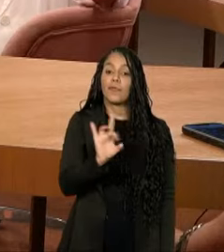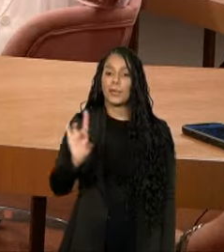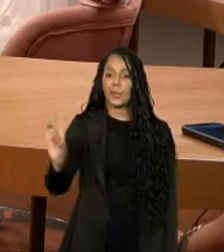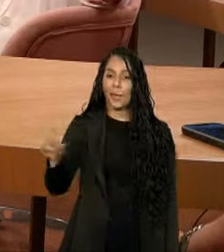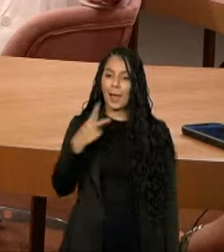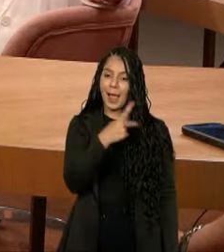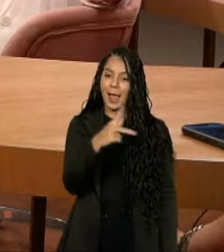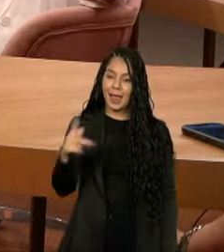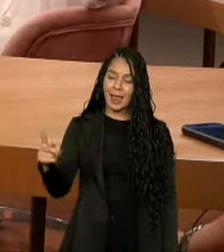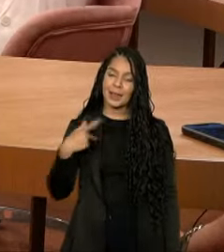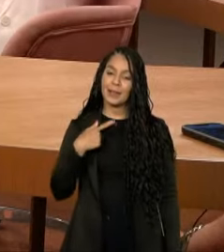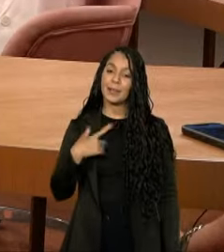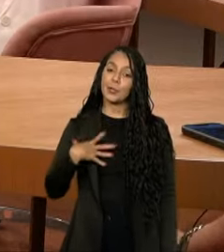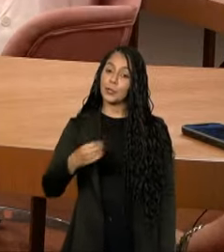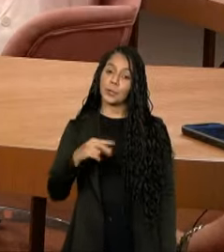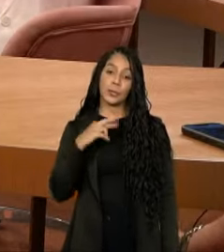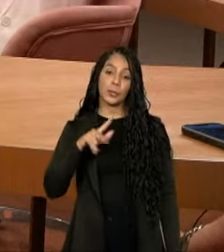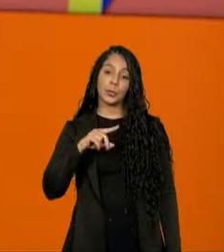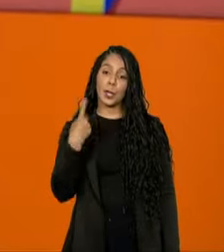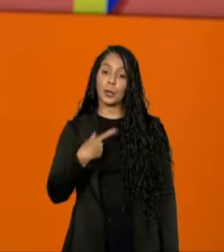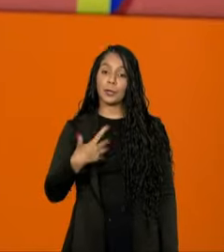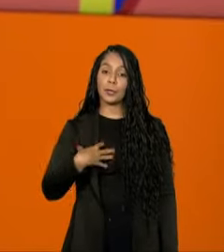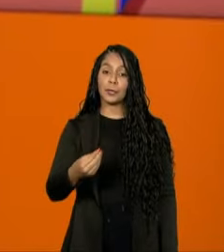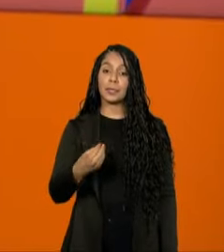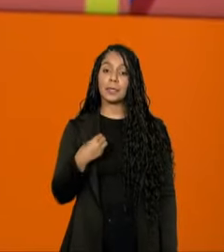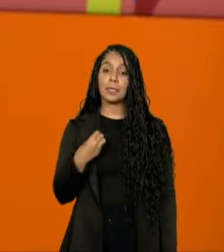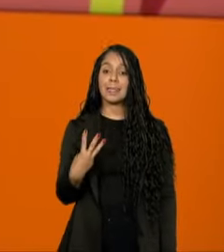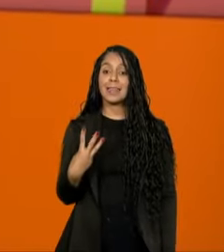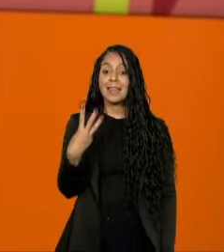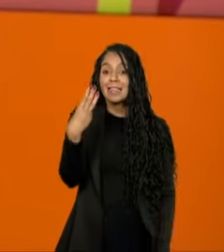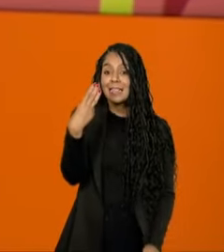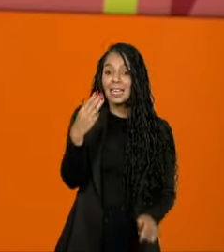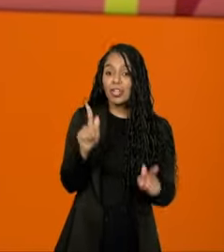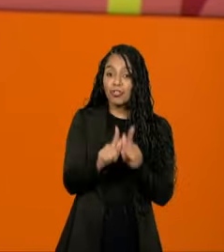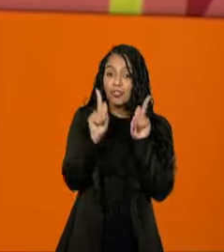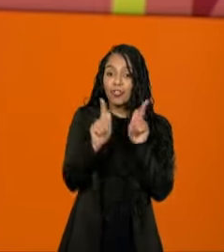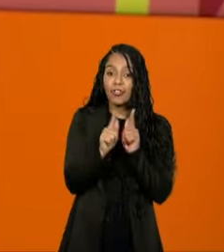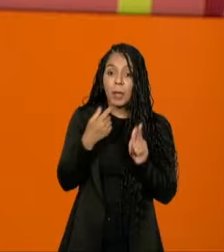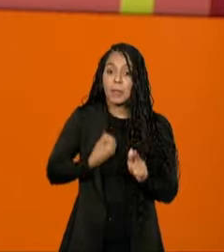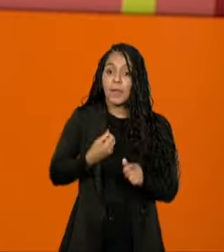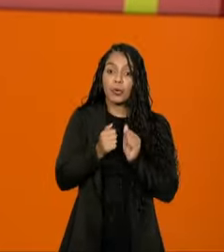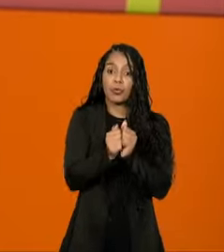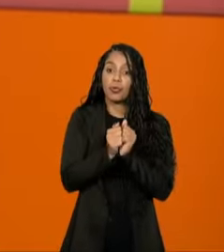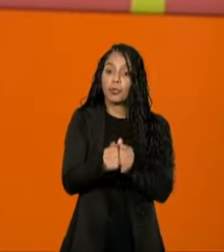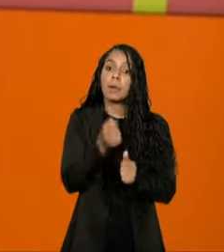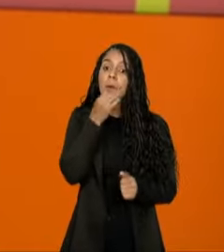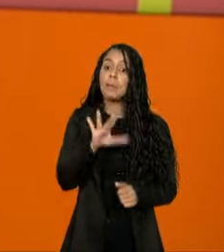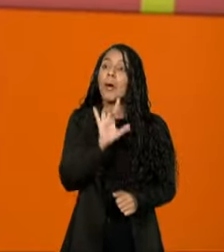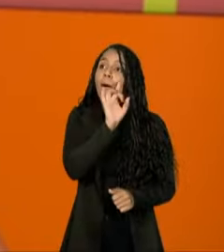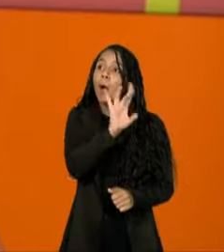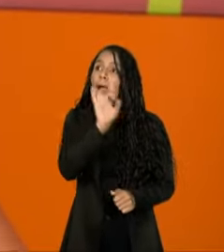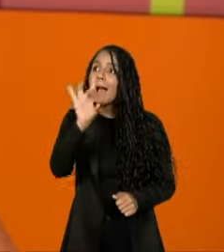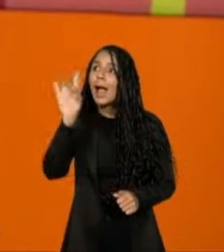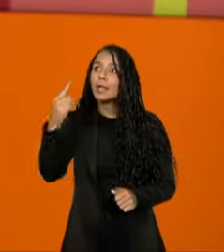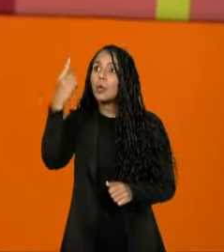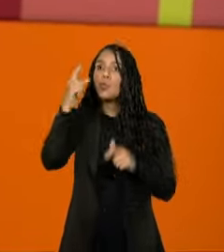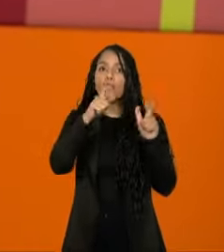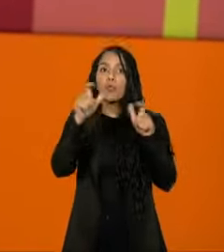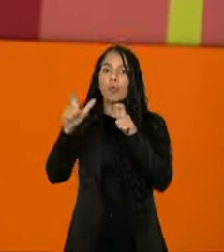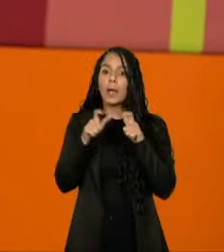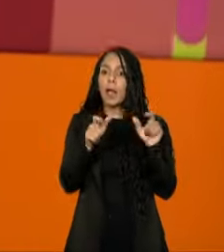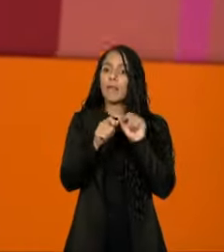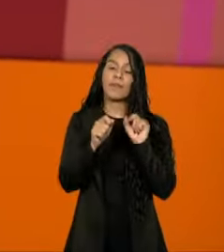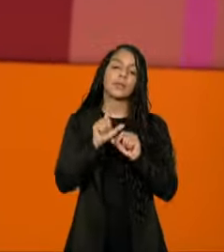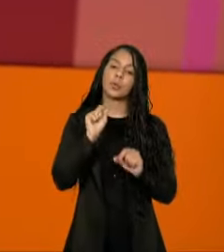Os filhos não são nossos filhos, gente, né? Gente, são trigêmeos. Flechas. Viveram juntos a vida inteira. Que bom que hoje cada um está num canto, claro, fazendo uma coisa que